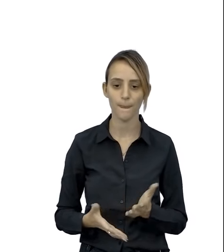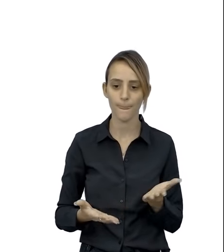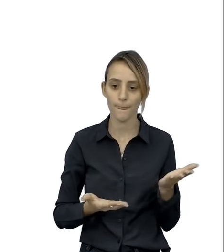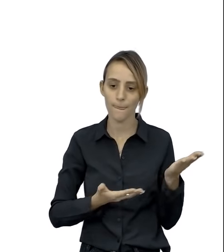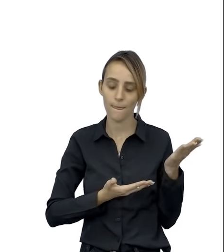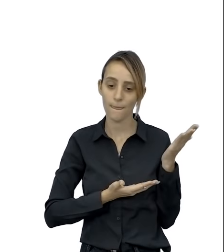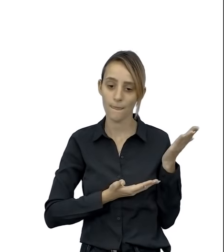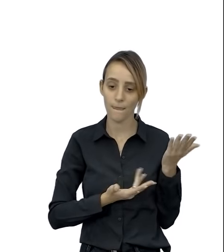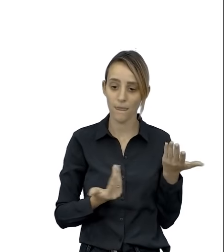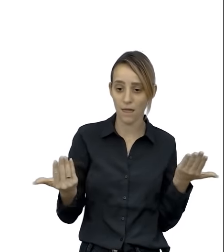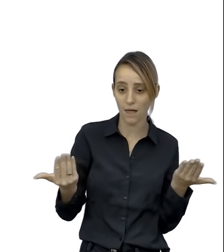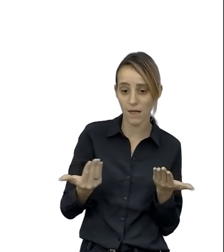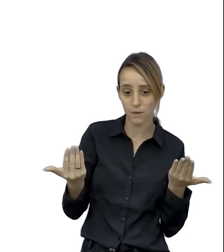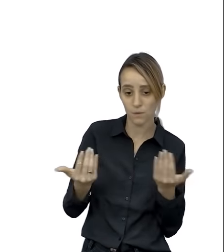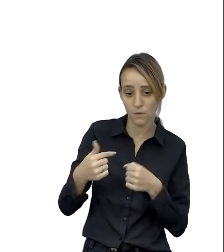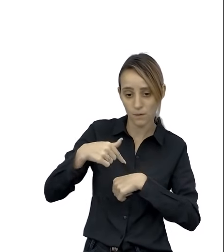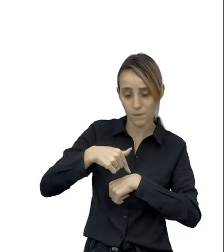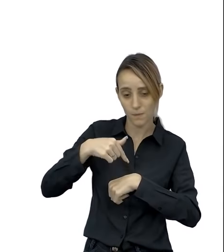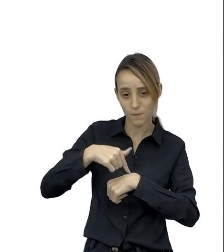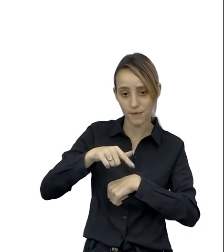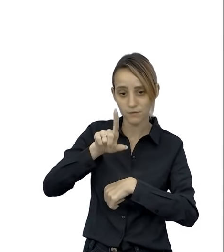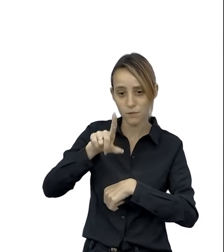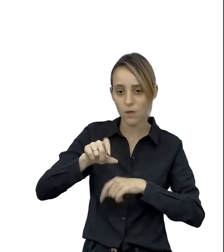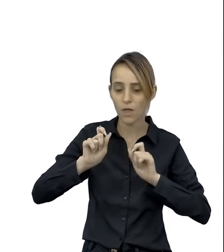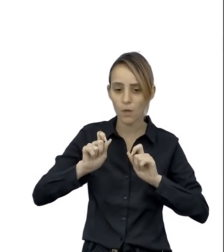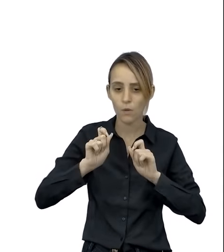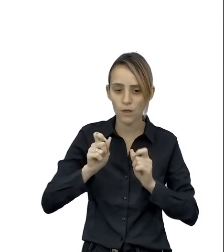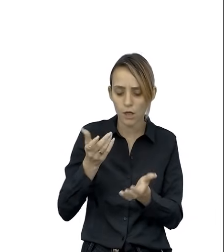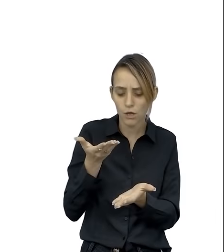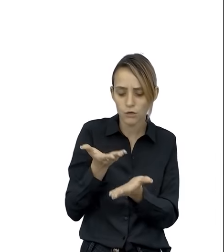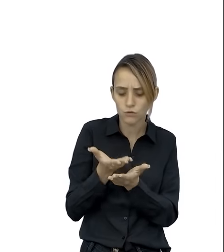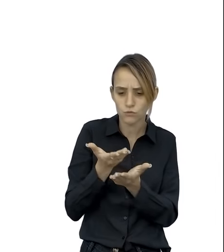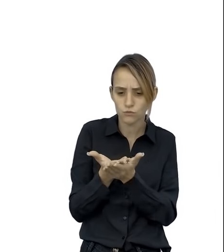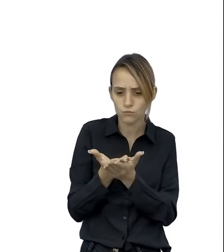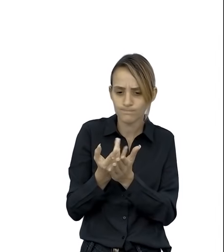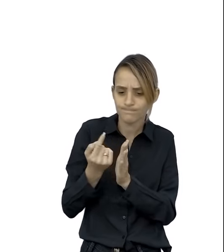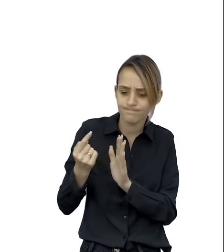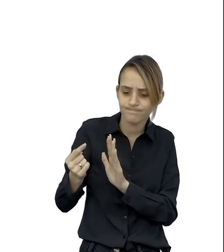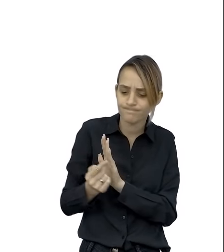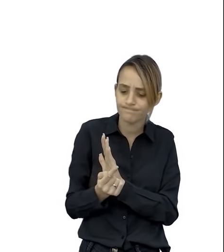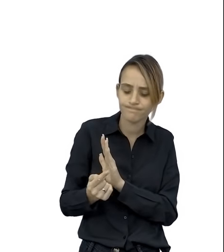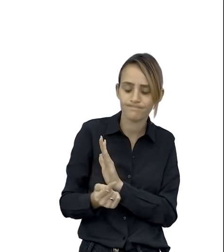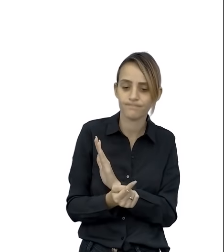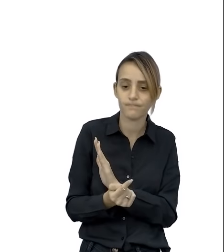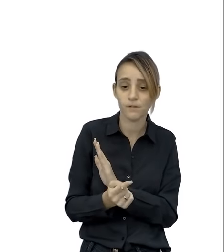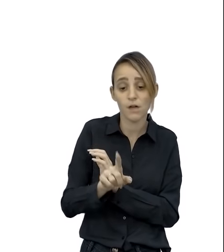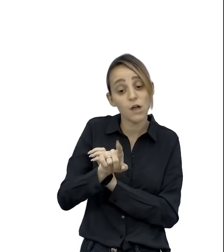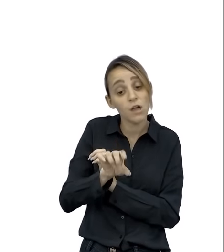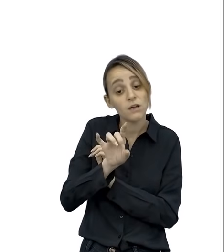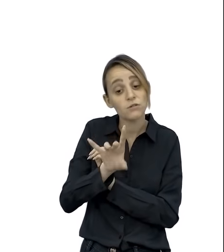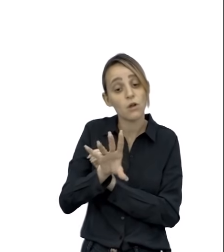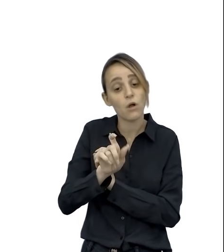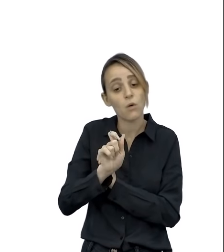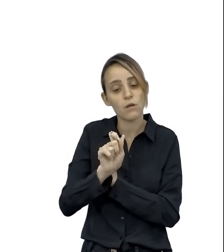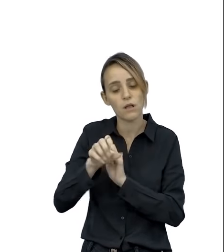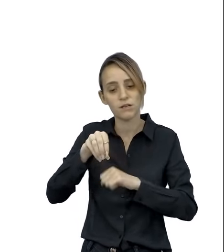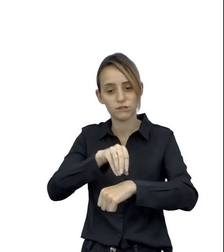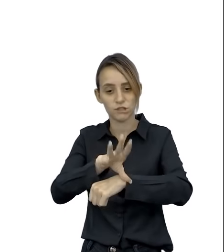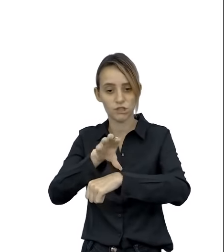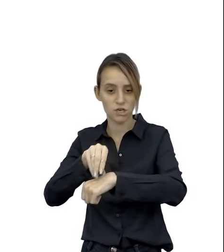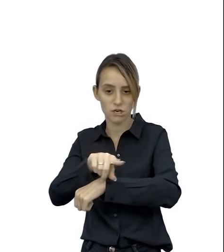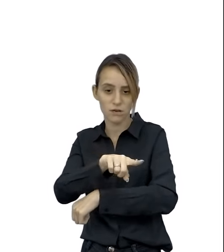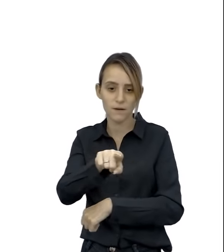Nesse primeiro momento, é o estudo e aprofundamento, né, uma sugestão, estudo e